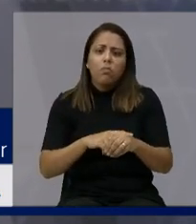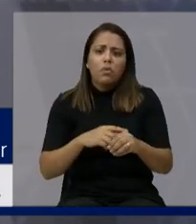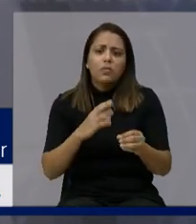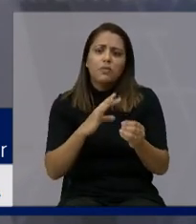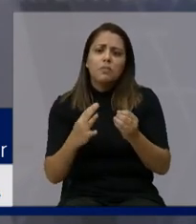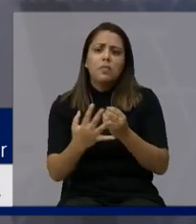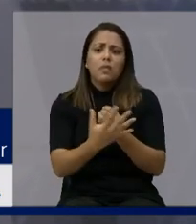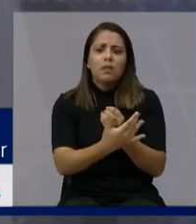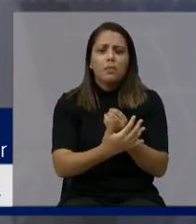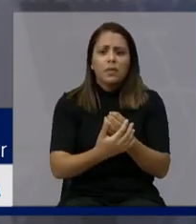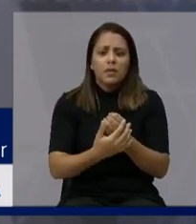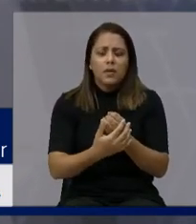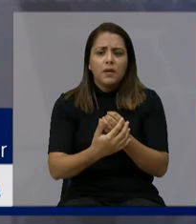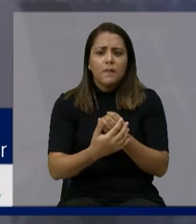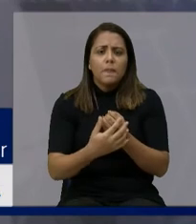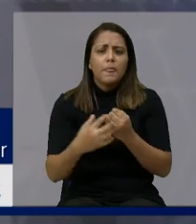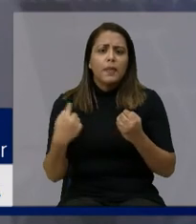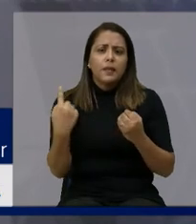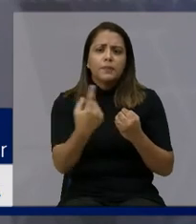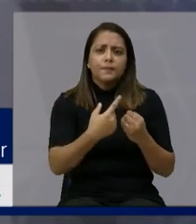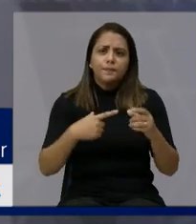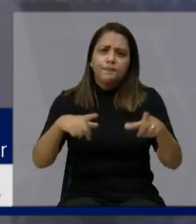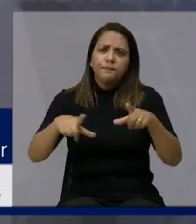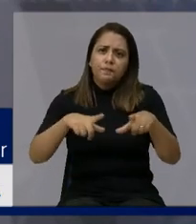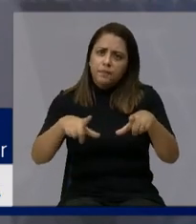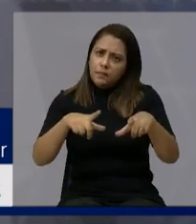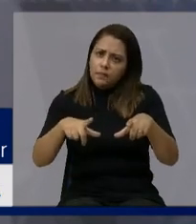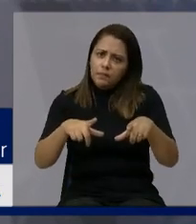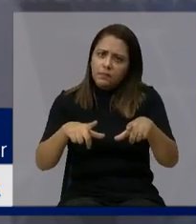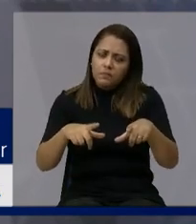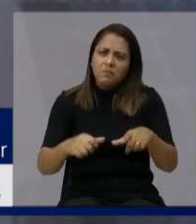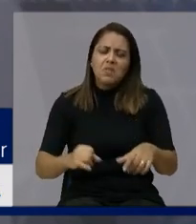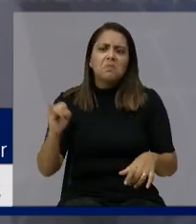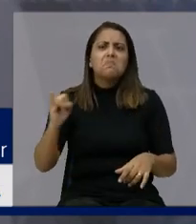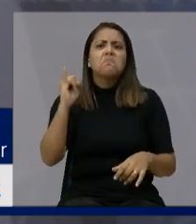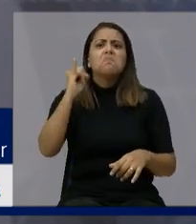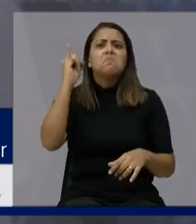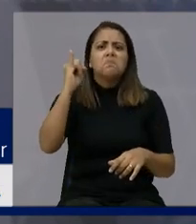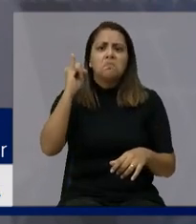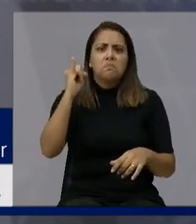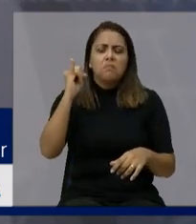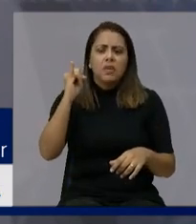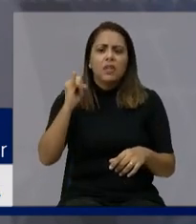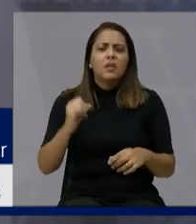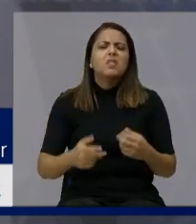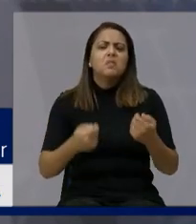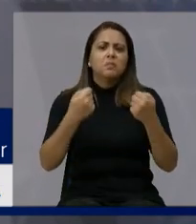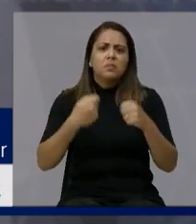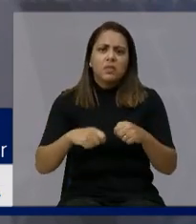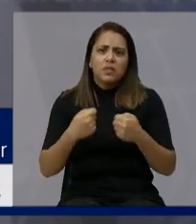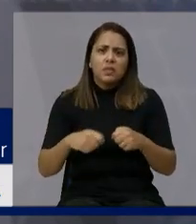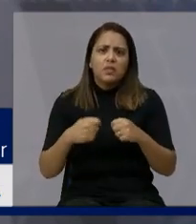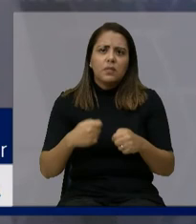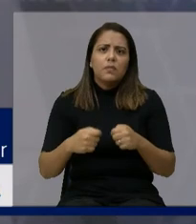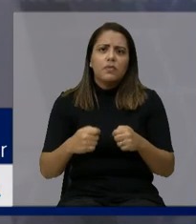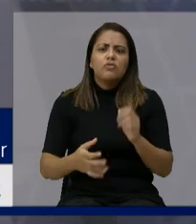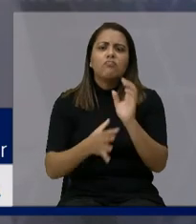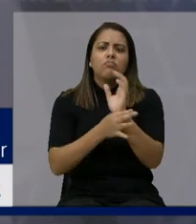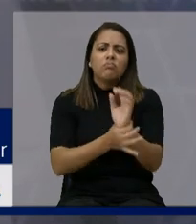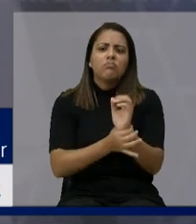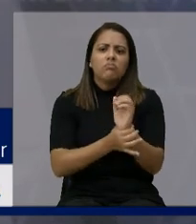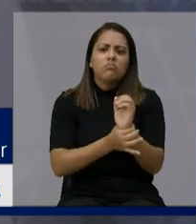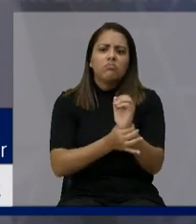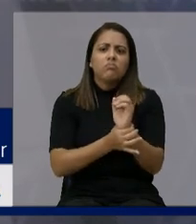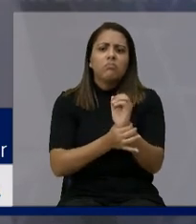de pandemia. Somos trabalhadores essenciais, Portanto, precisamos de segurança